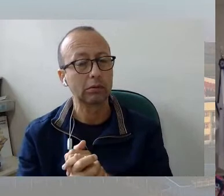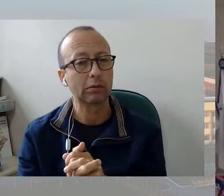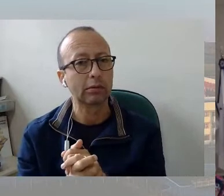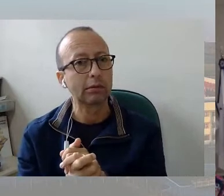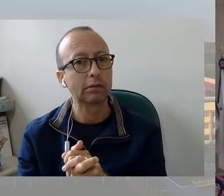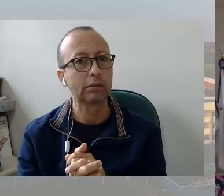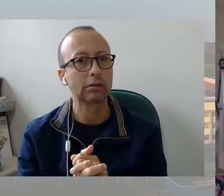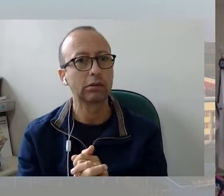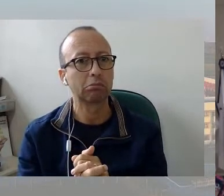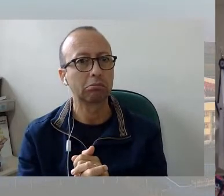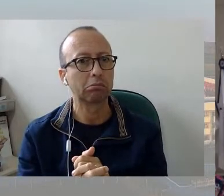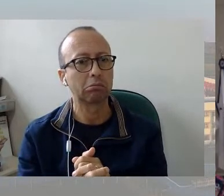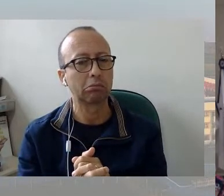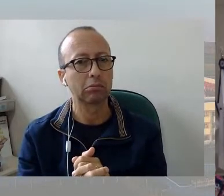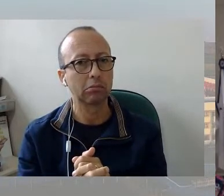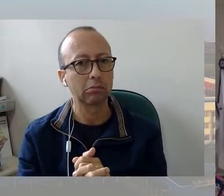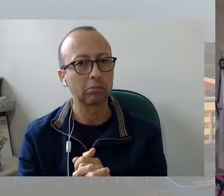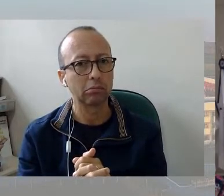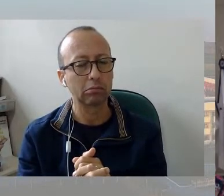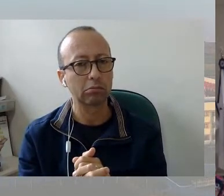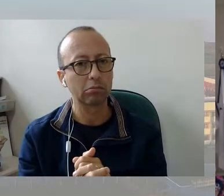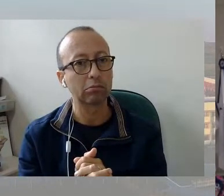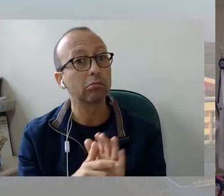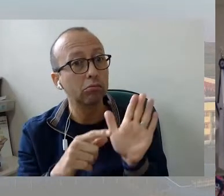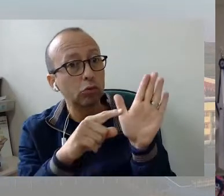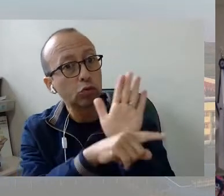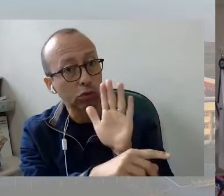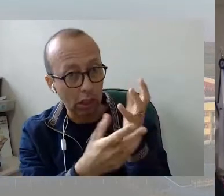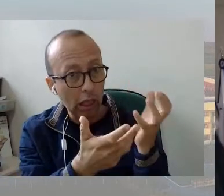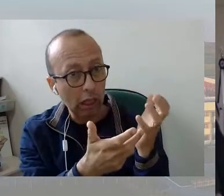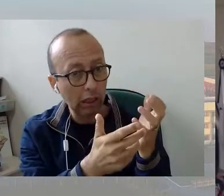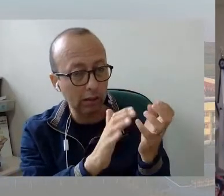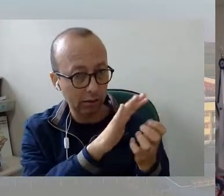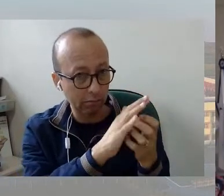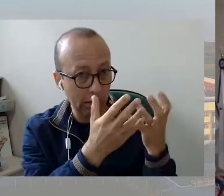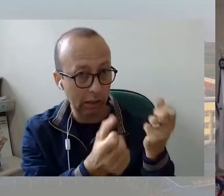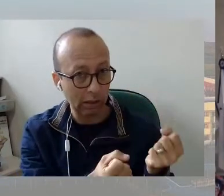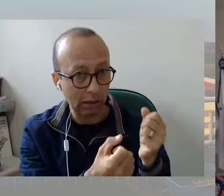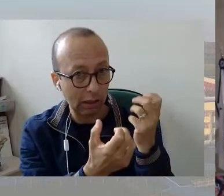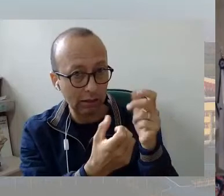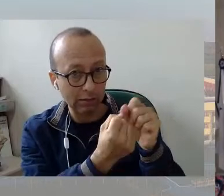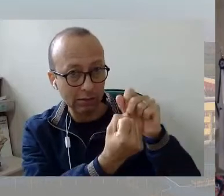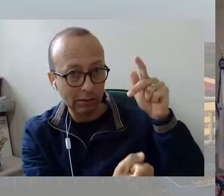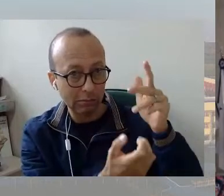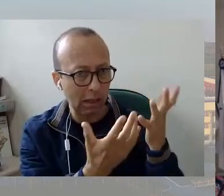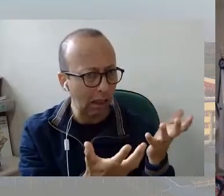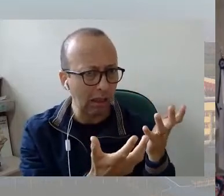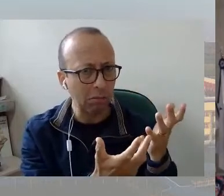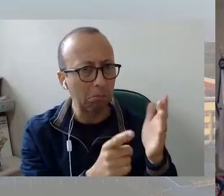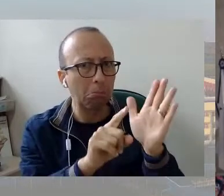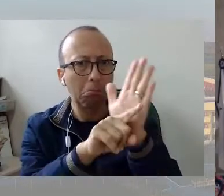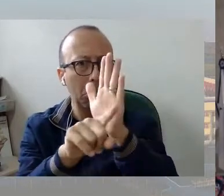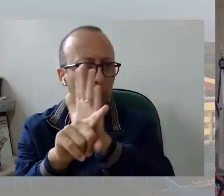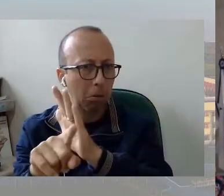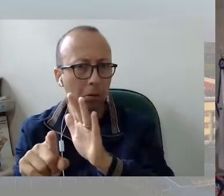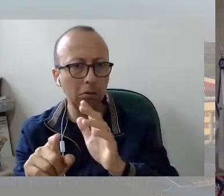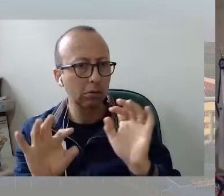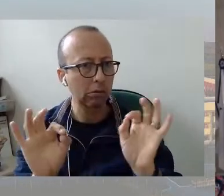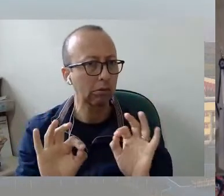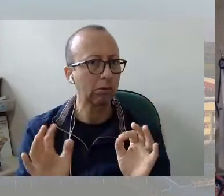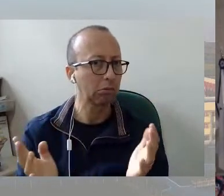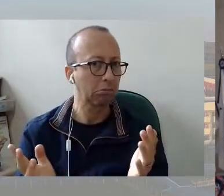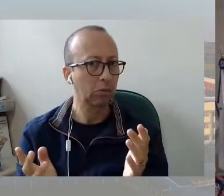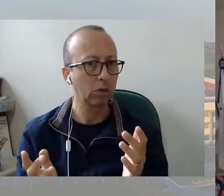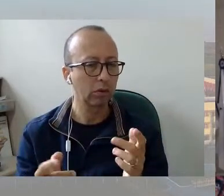ele gostaria ou não de se candidatar a um CIEP como esse. Eu não sei se houve essa discussão dentro dos